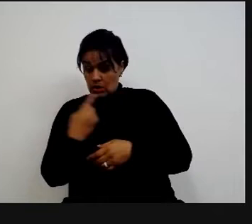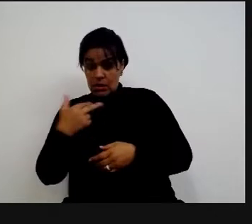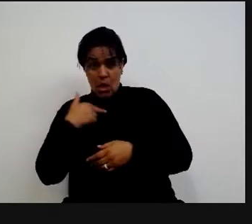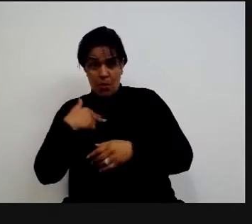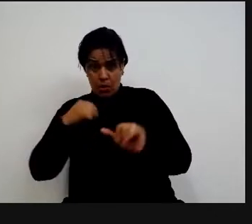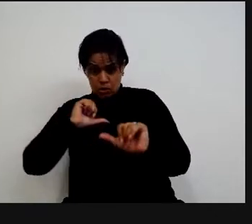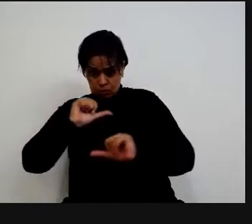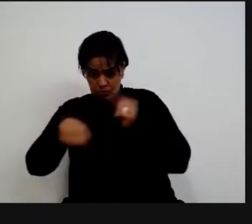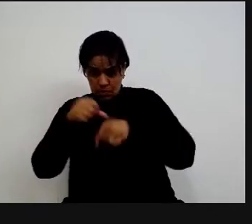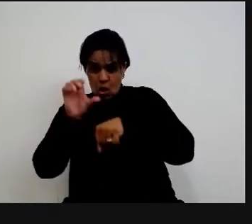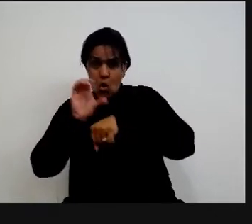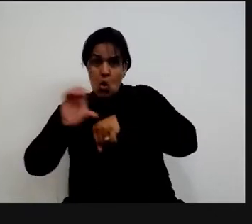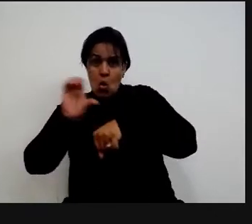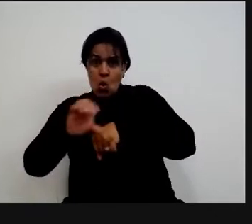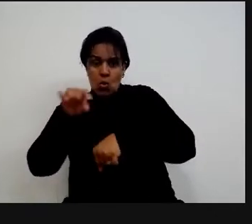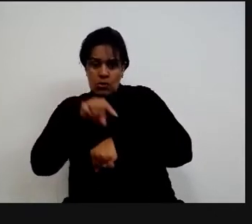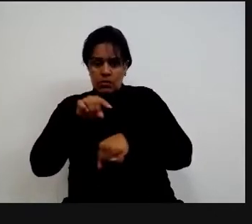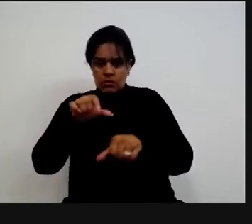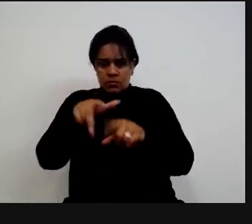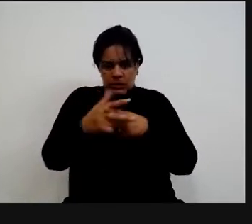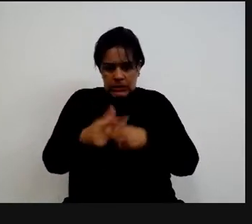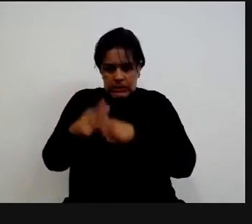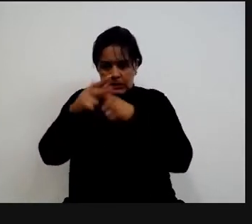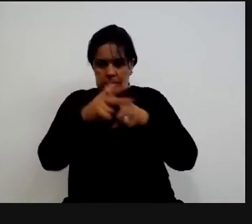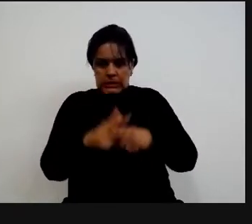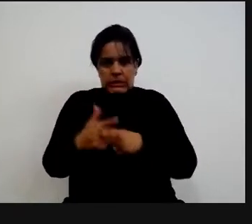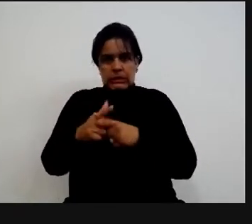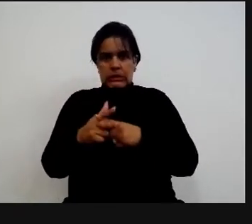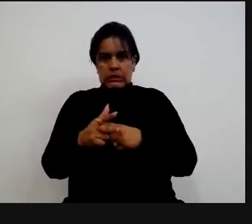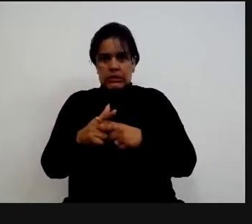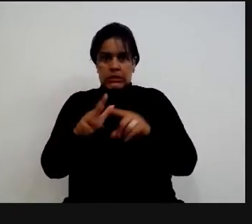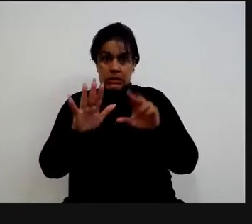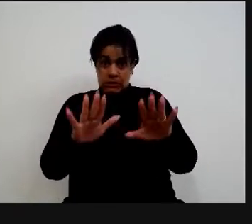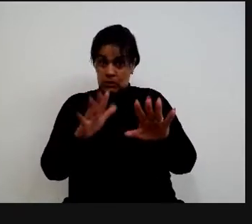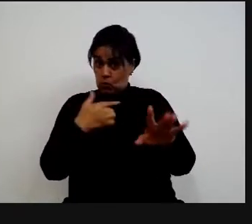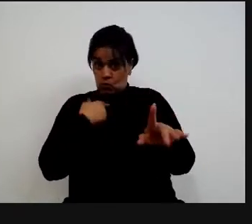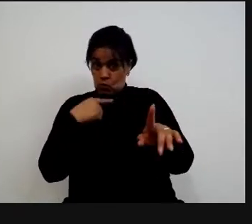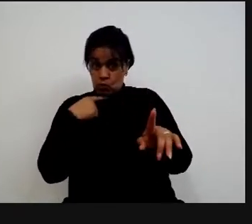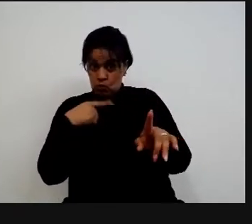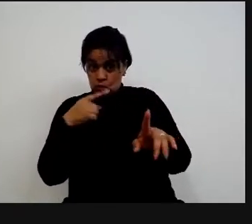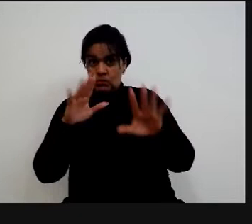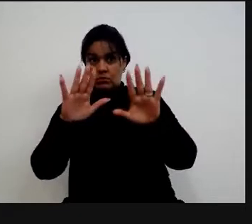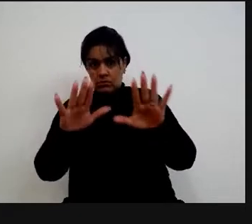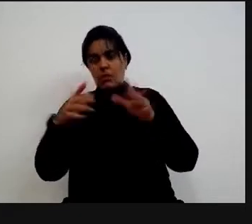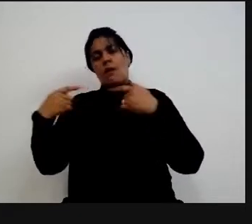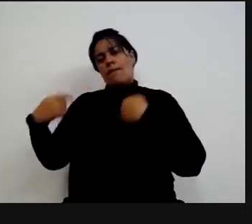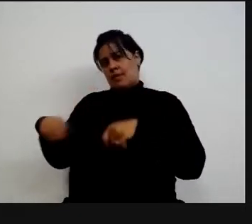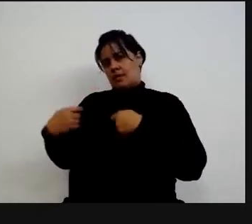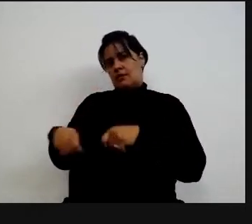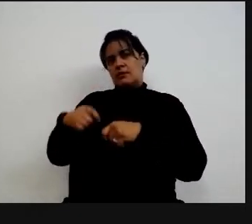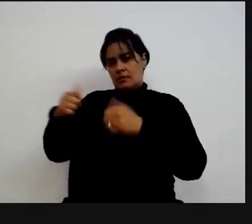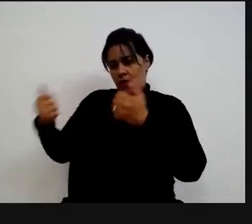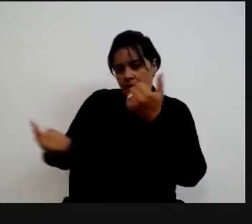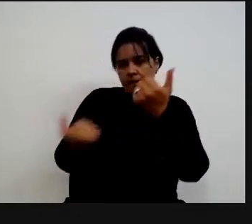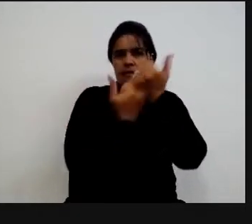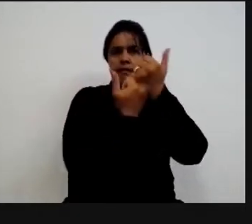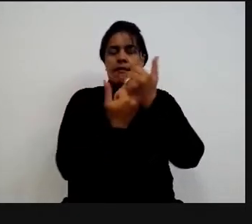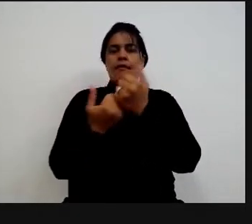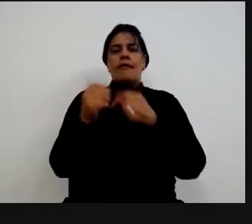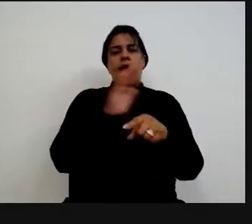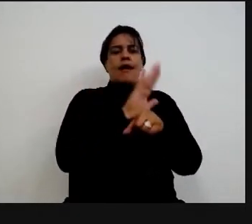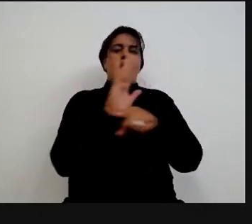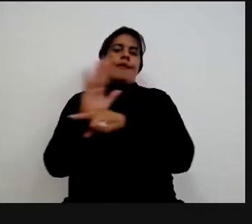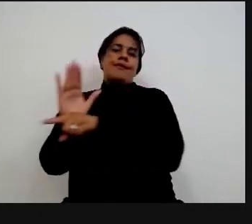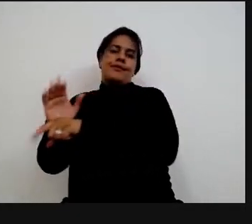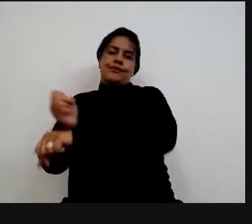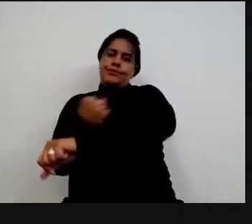os cursos normais de capacitação profissionais, nesse momento nós vamos ter que entrar com ajuda emocional para